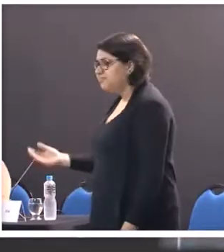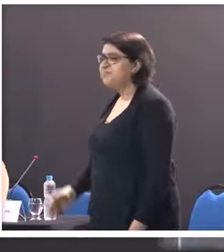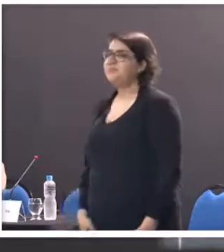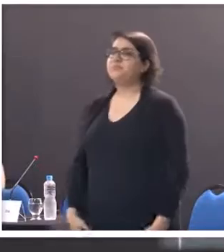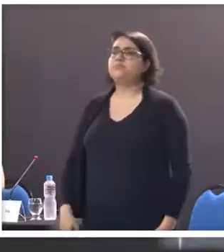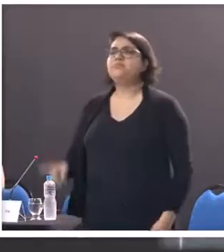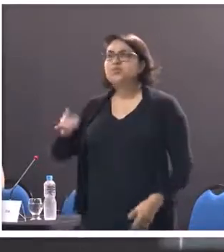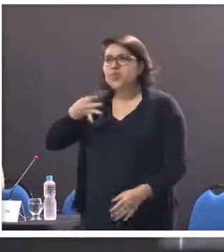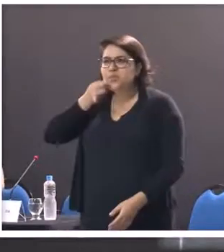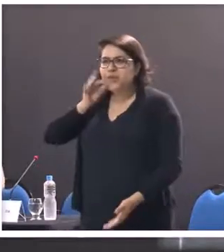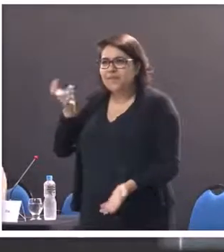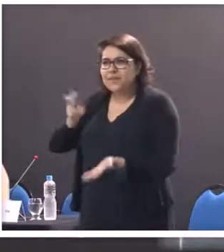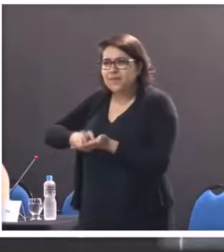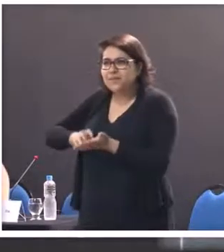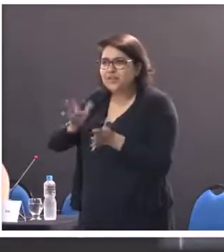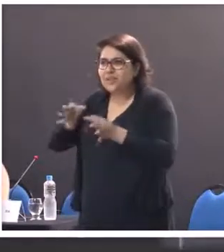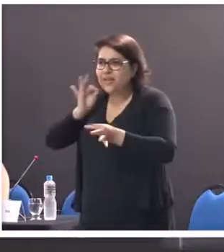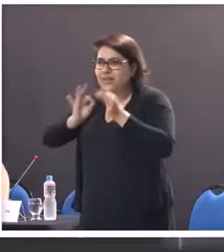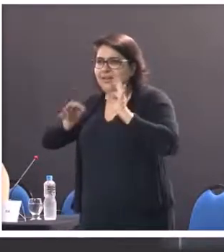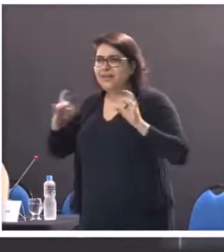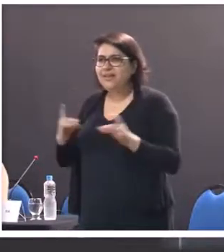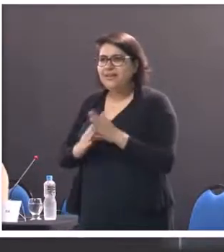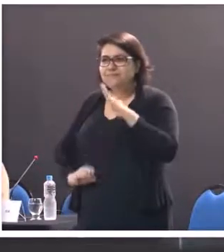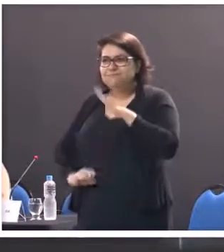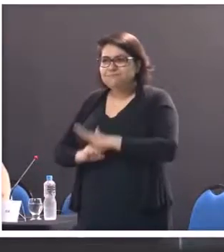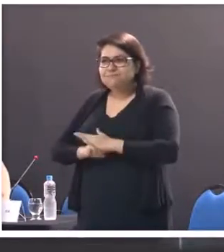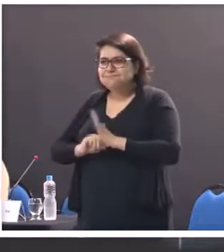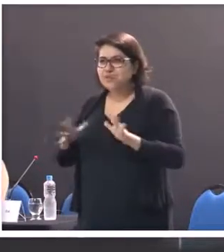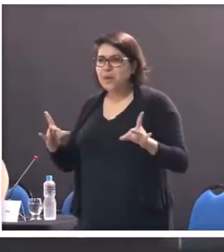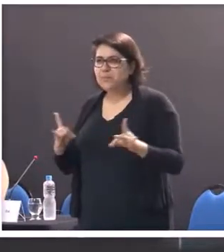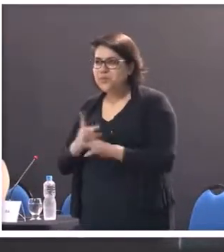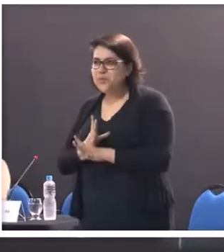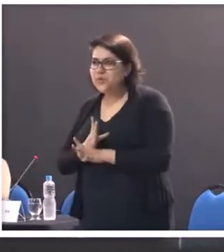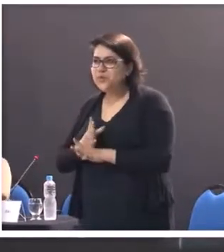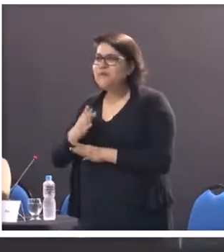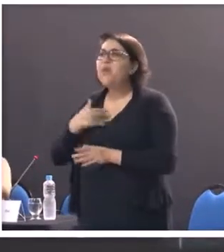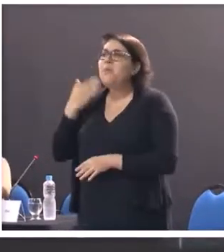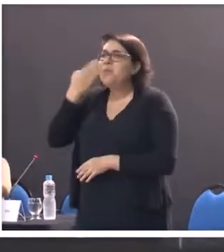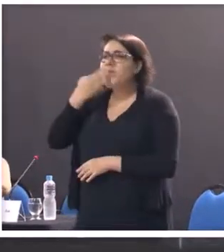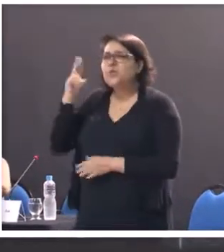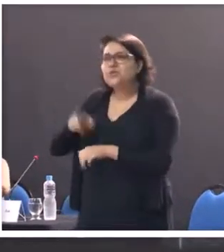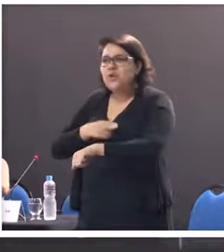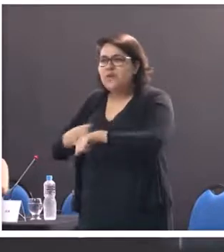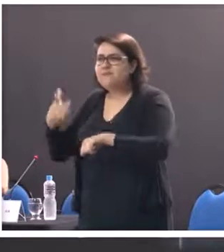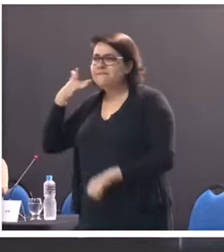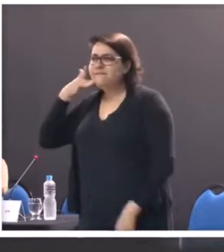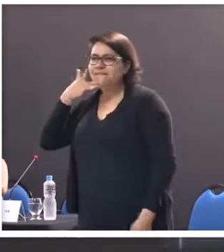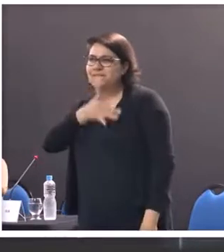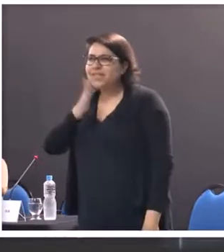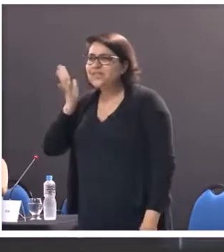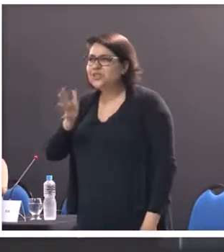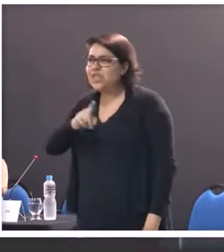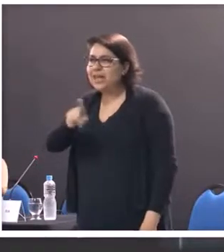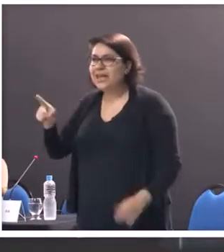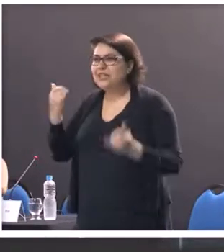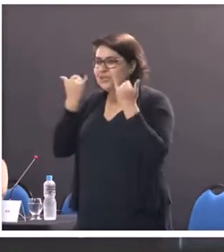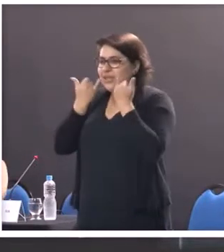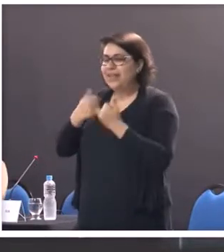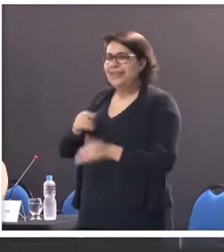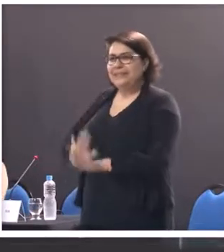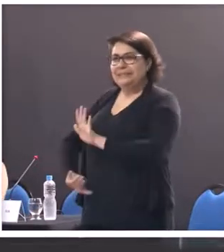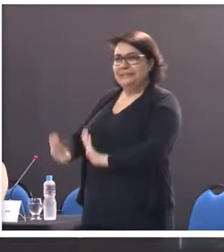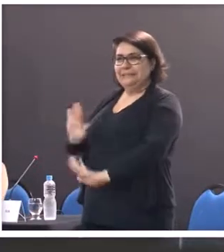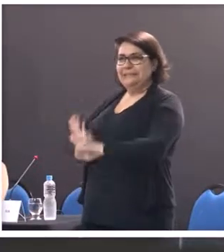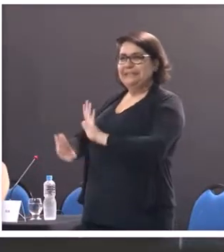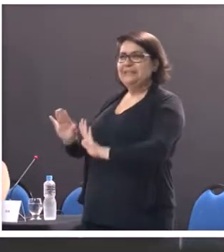Vocês tomaram café ali fora, todo mundo comeu, tinha um bolinho de chocolate maravilhoso, que minha dieta não permite,